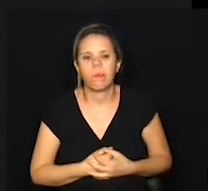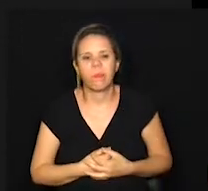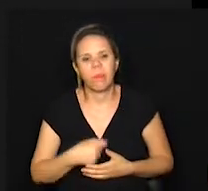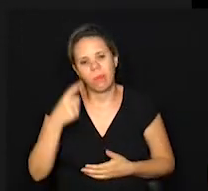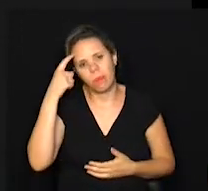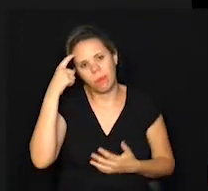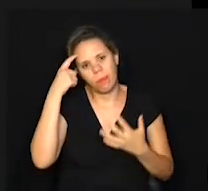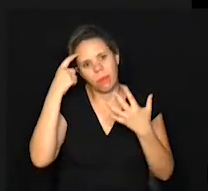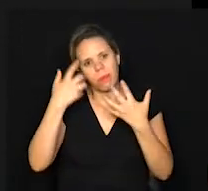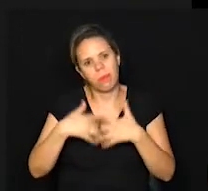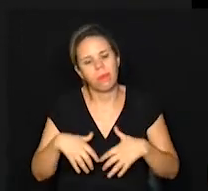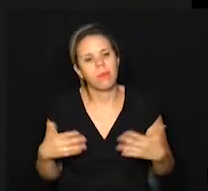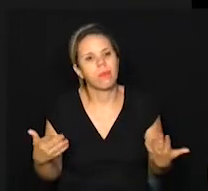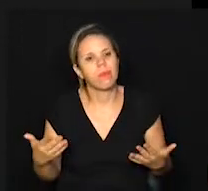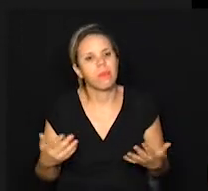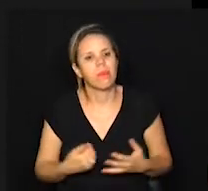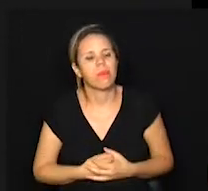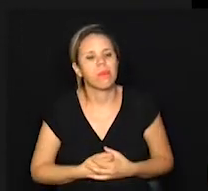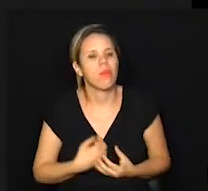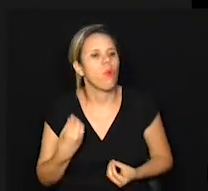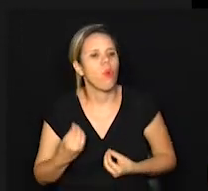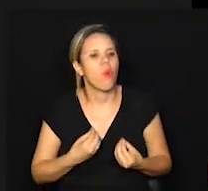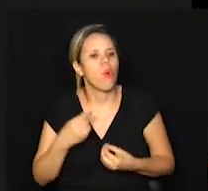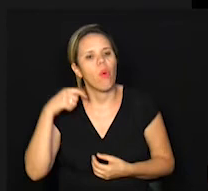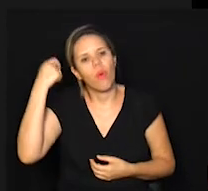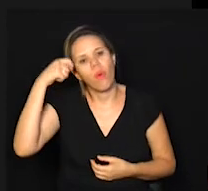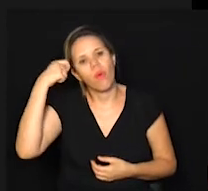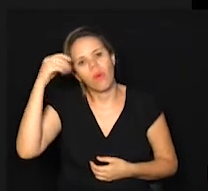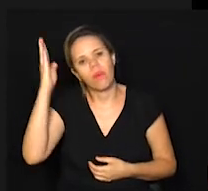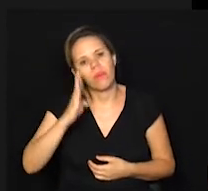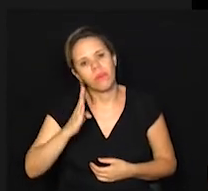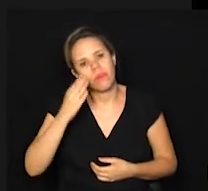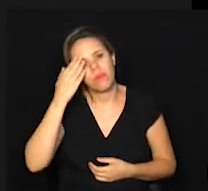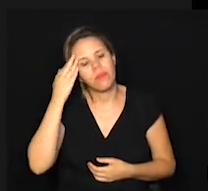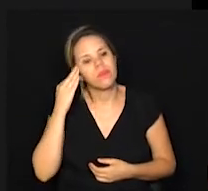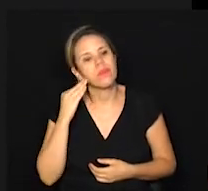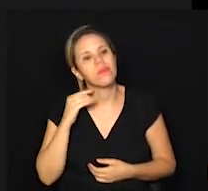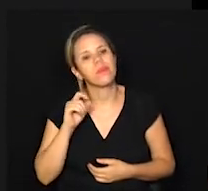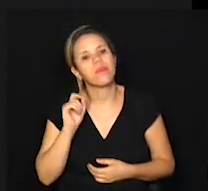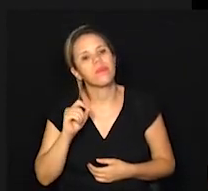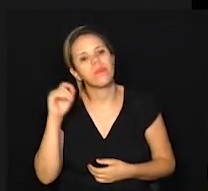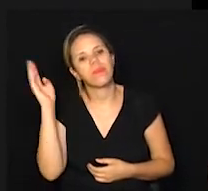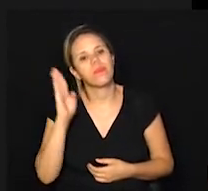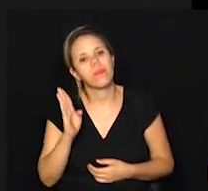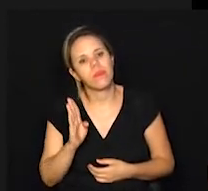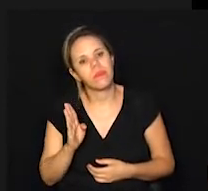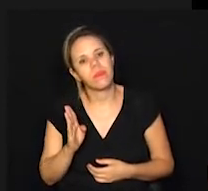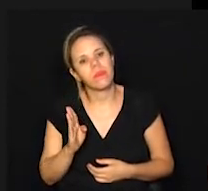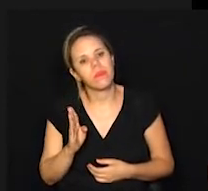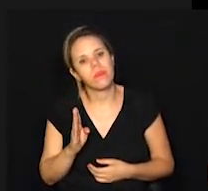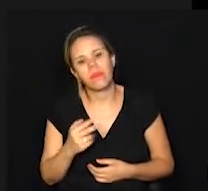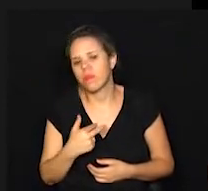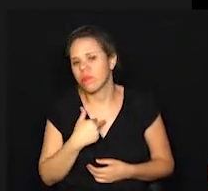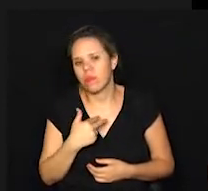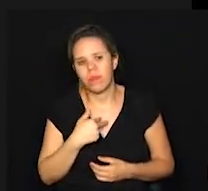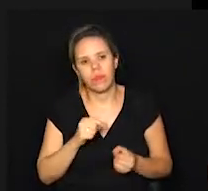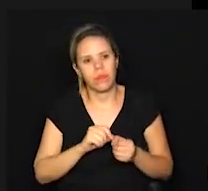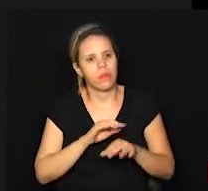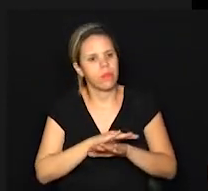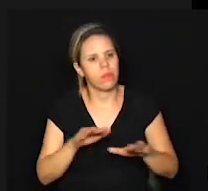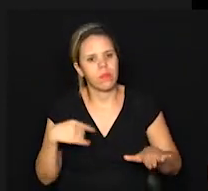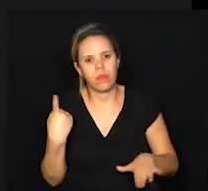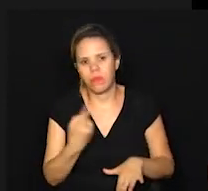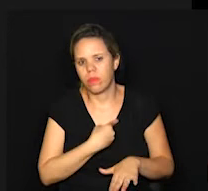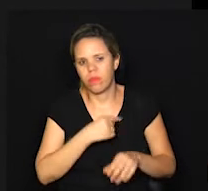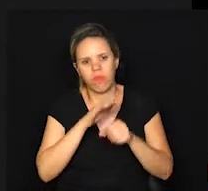penso, hoje, como artista brasileira, que o Brasil não pode fazer mais isso com a